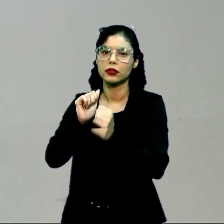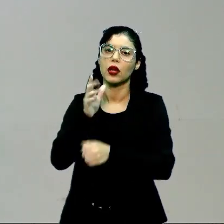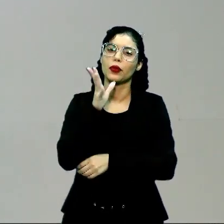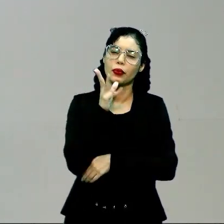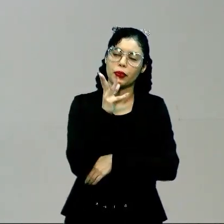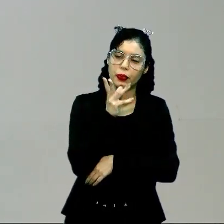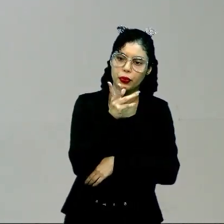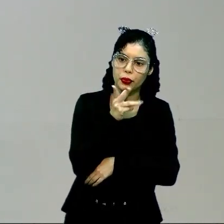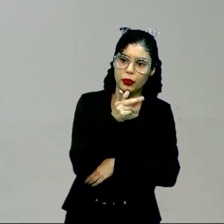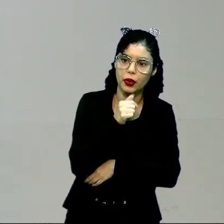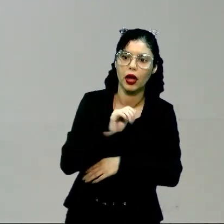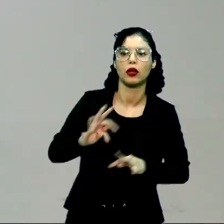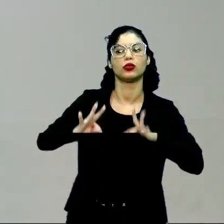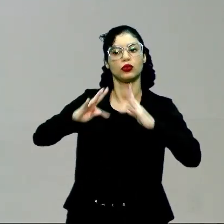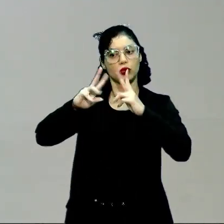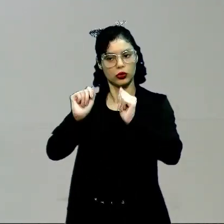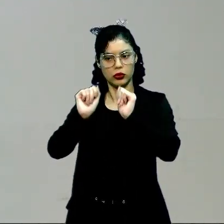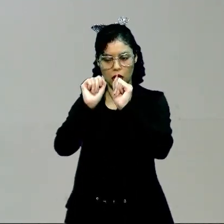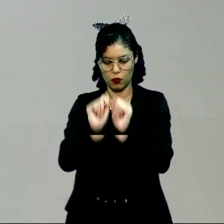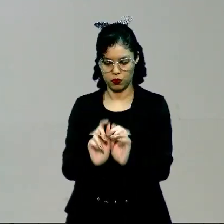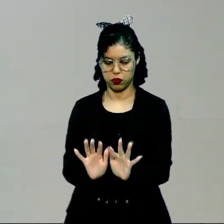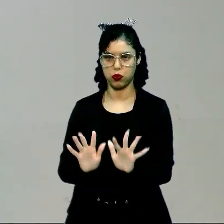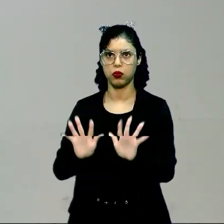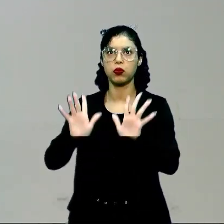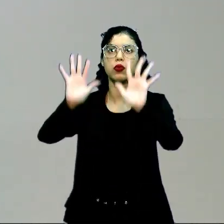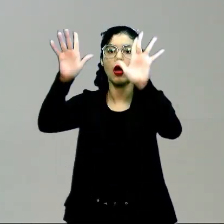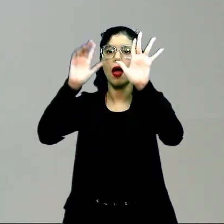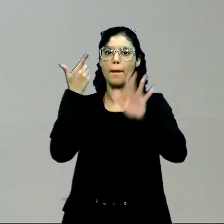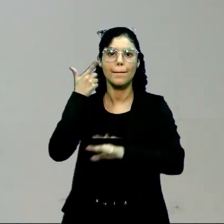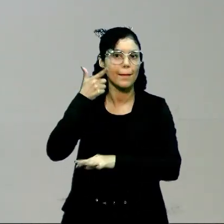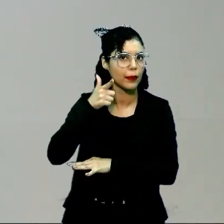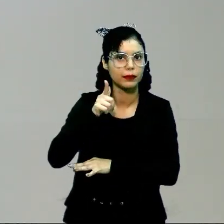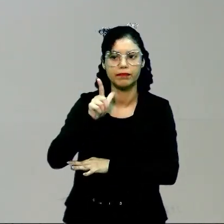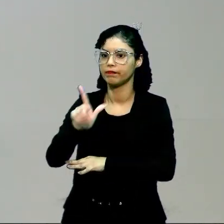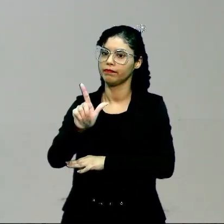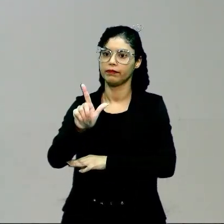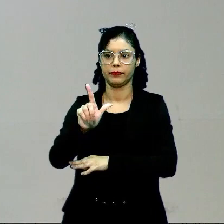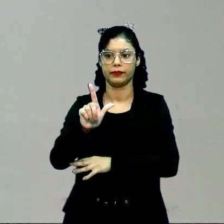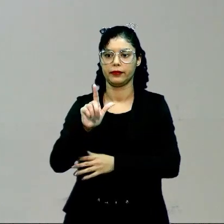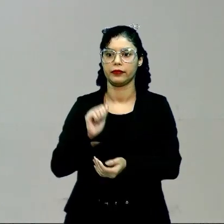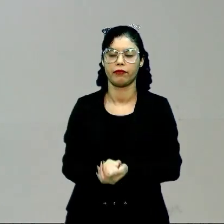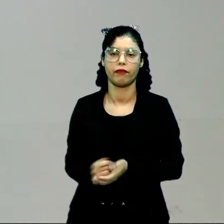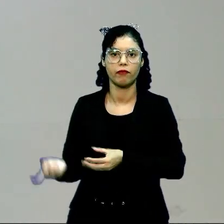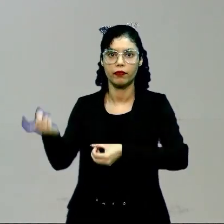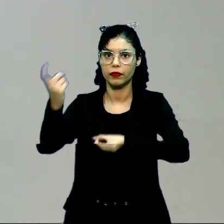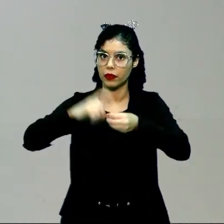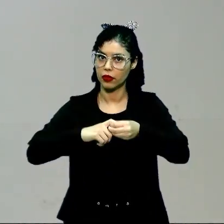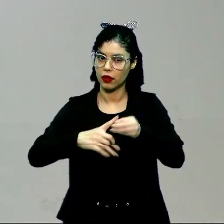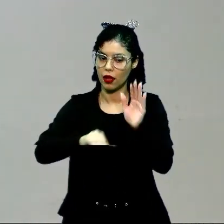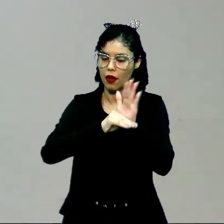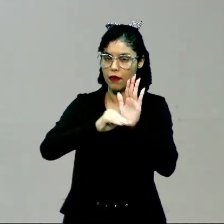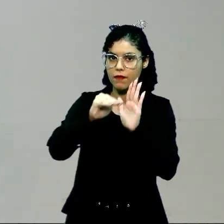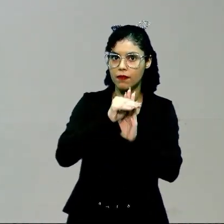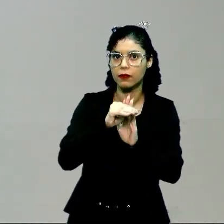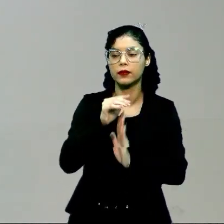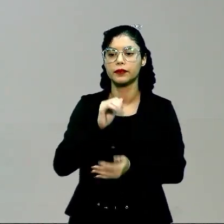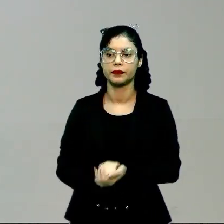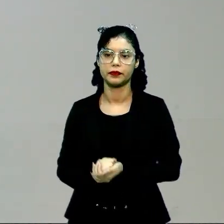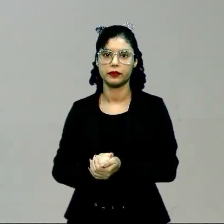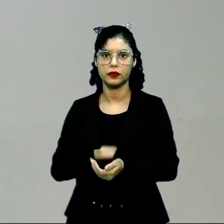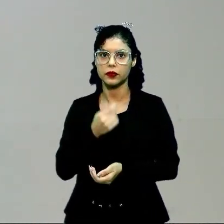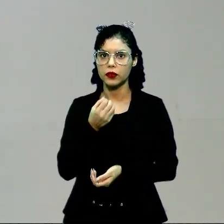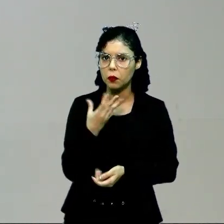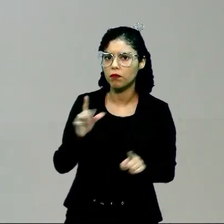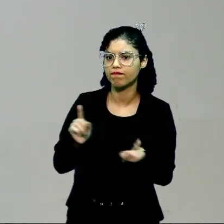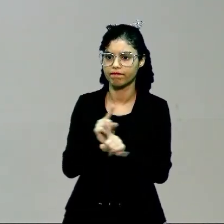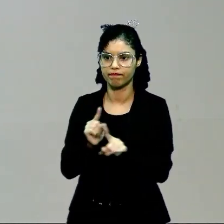né? Todo líquido ele evapora, mas eu não consigo recuperar a fase líquida. Então, isso não é